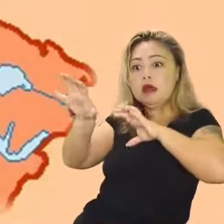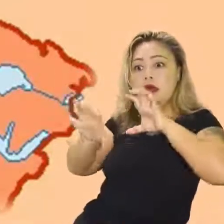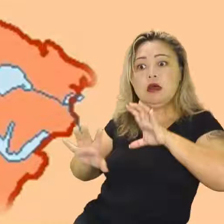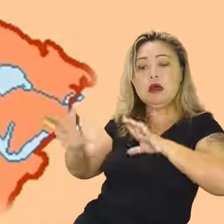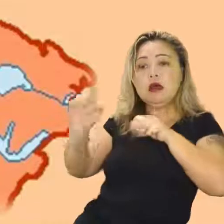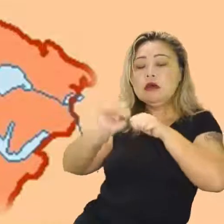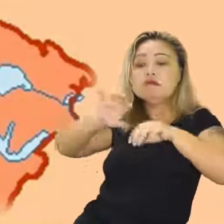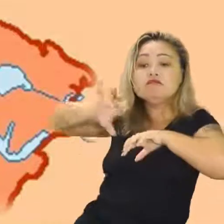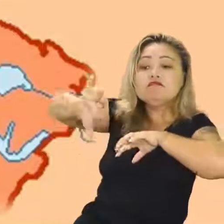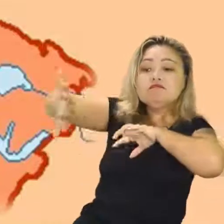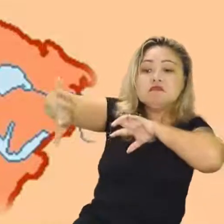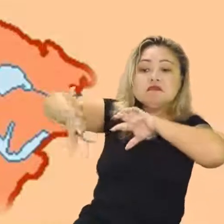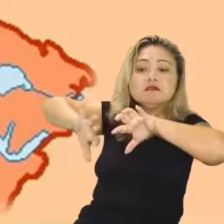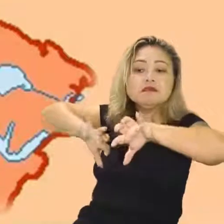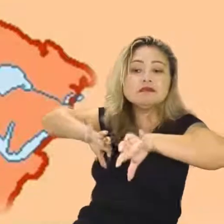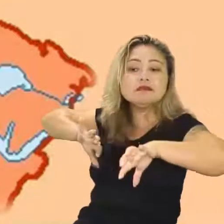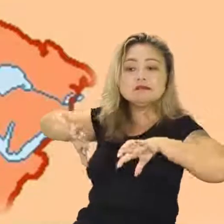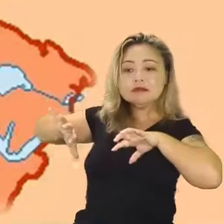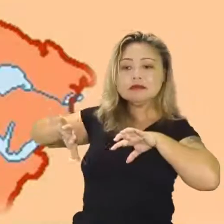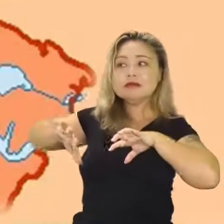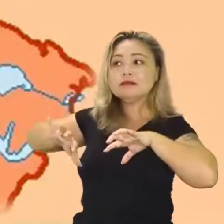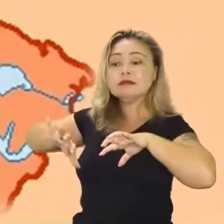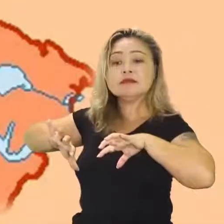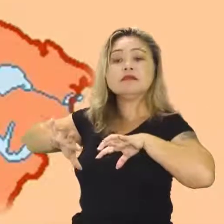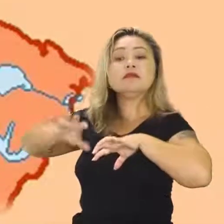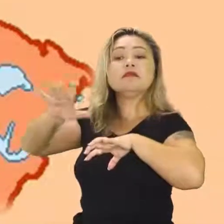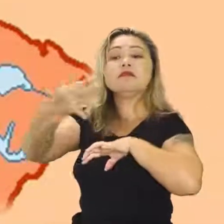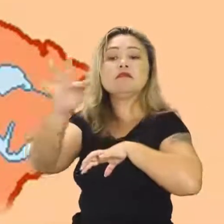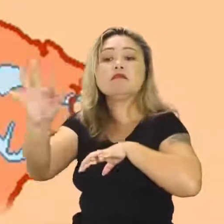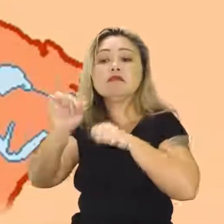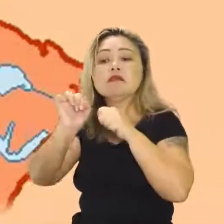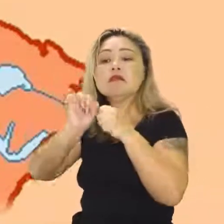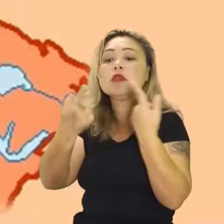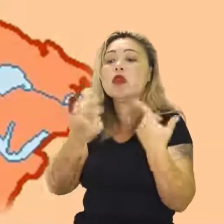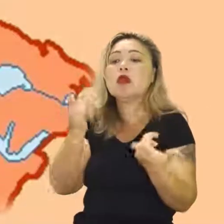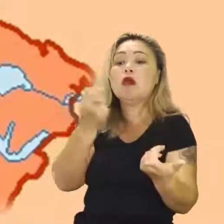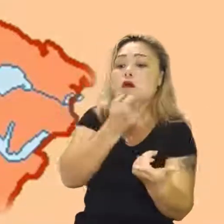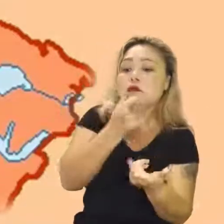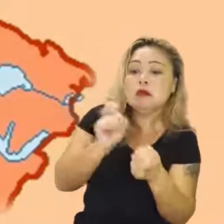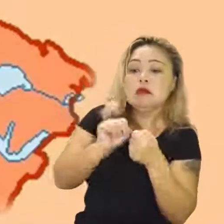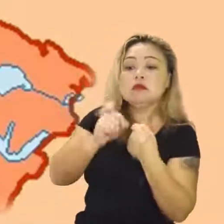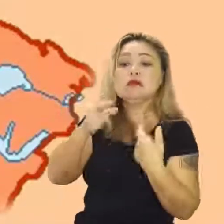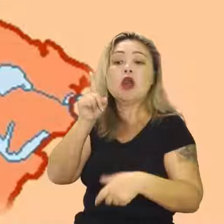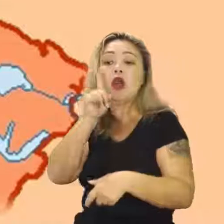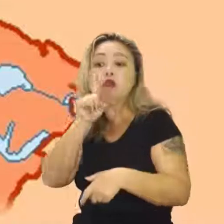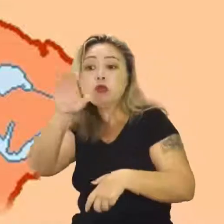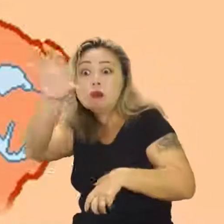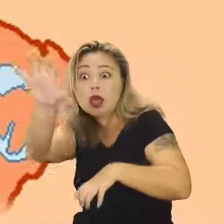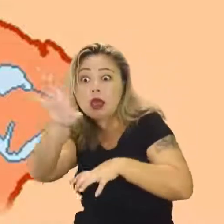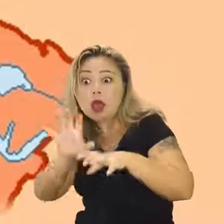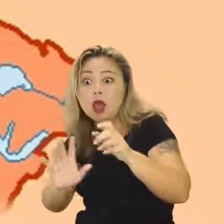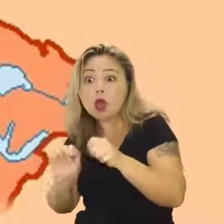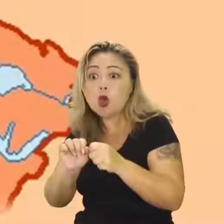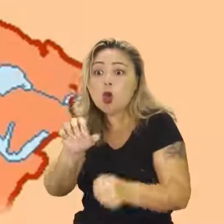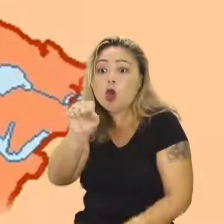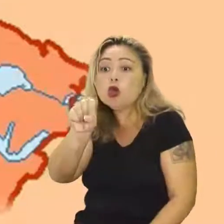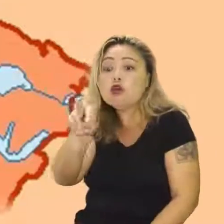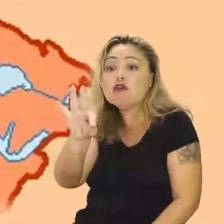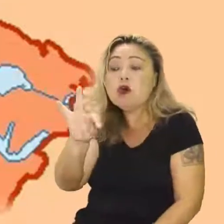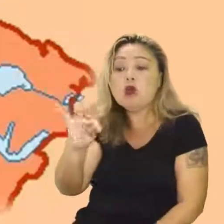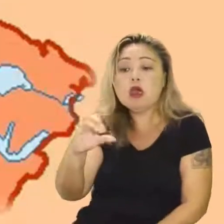ser totalmente separada. O setor francês, o setor britânico, o setor americano, o setor